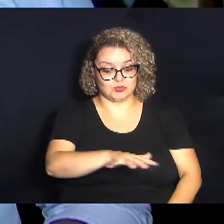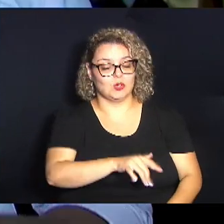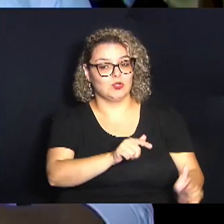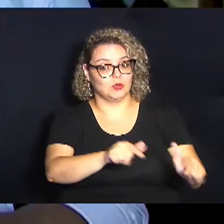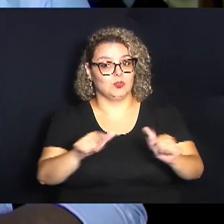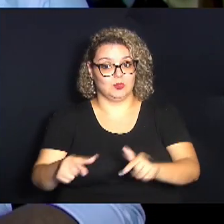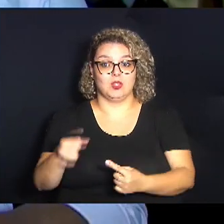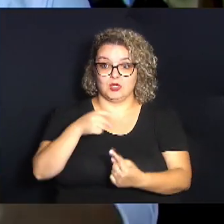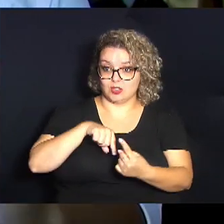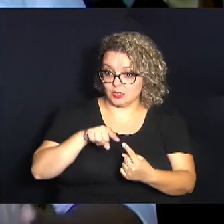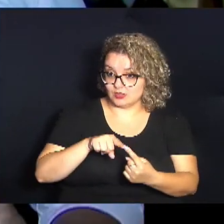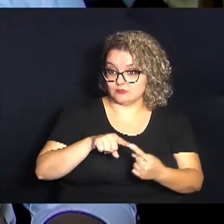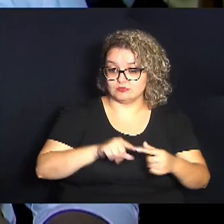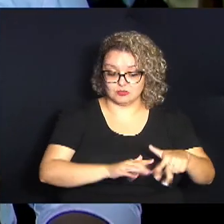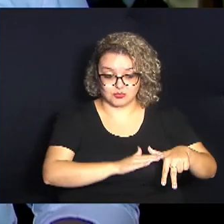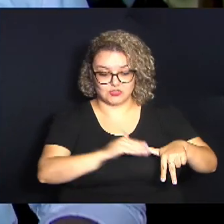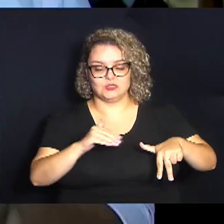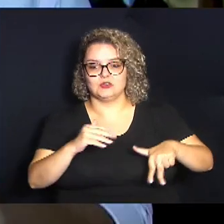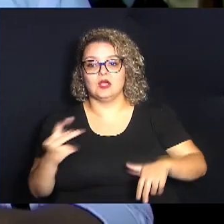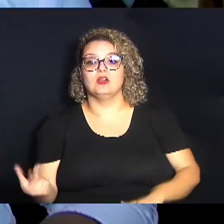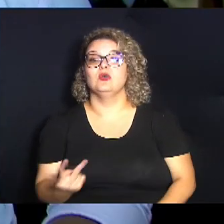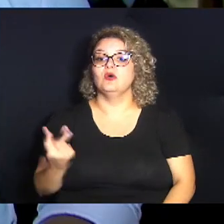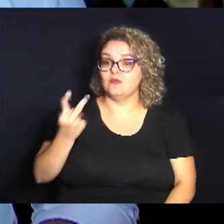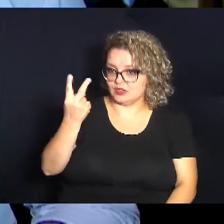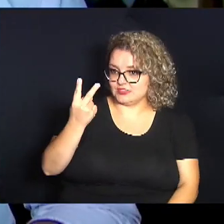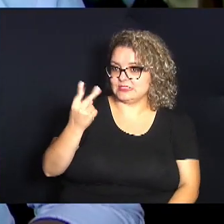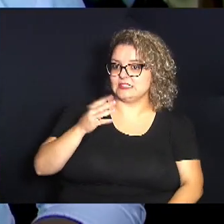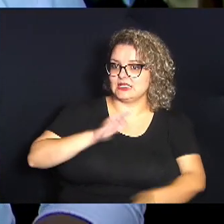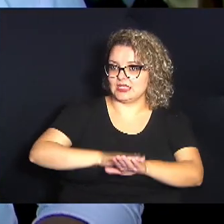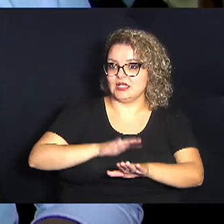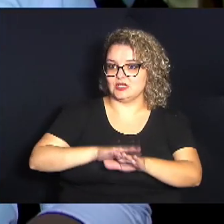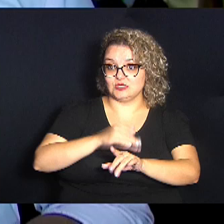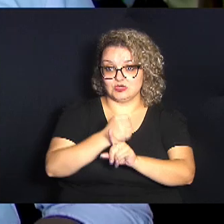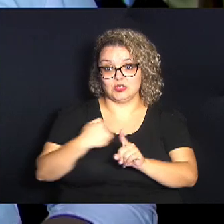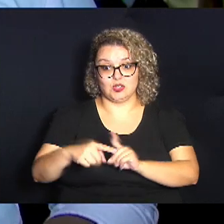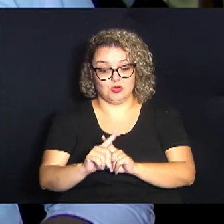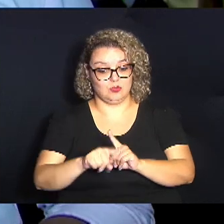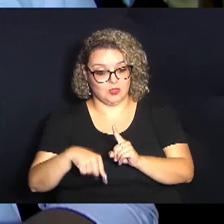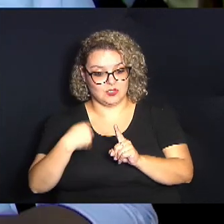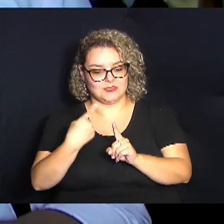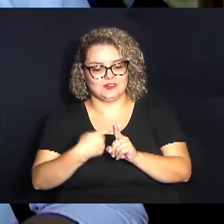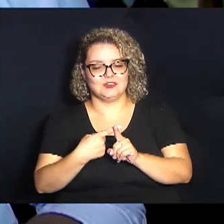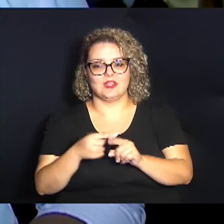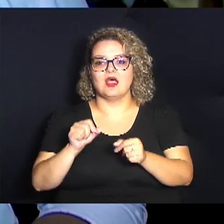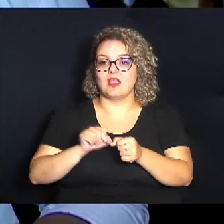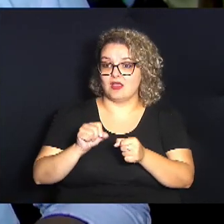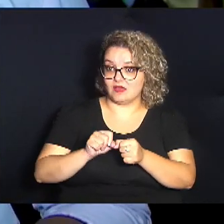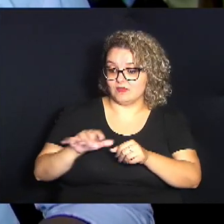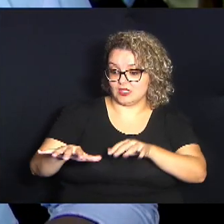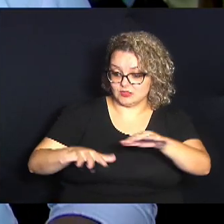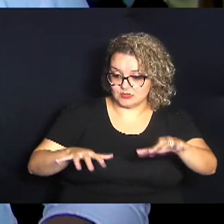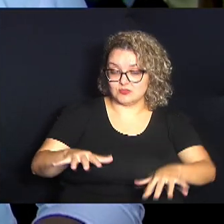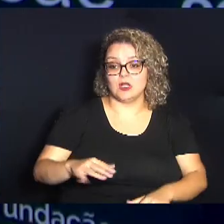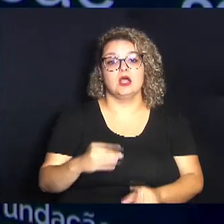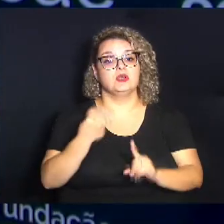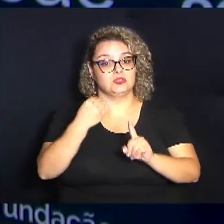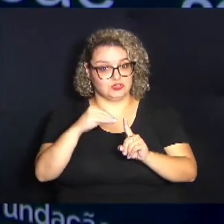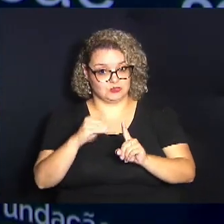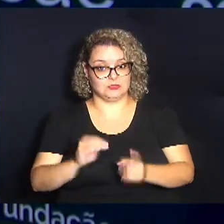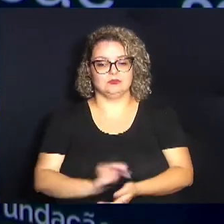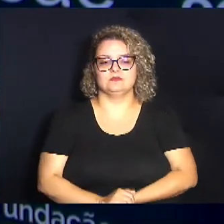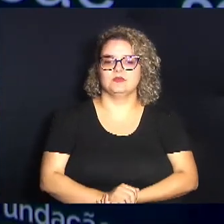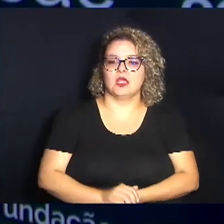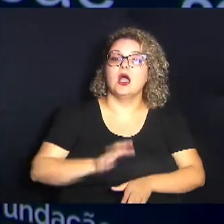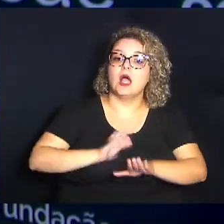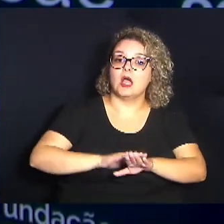o objetivo de destacar e valorizar ações sociais positivas que são feitas em regiões de vulnerabilidade. A